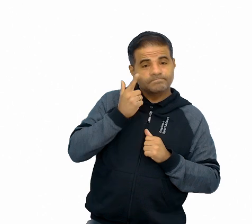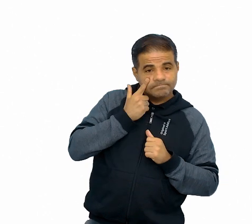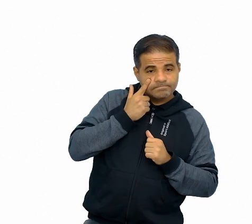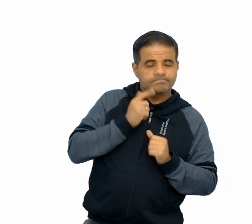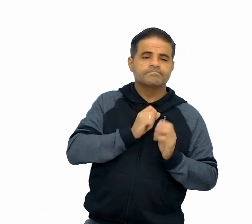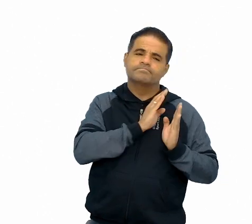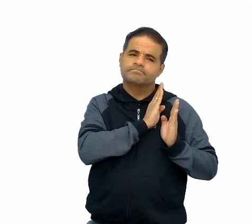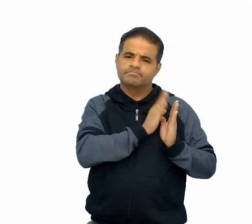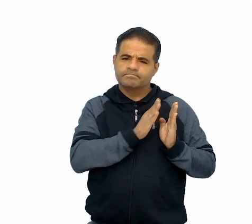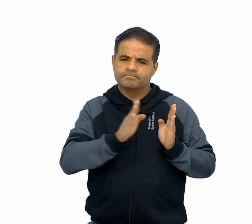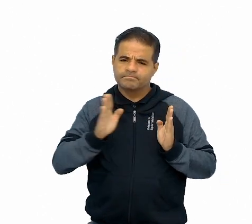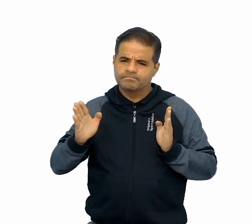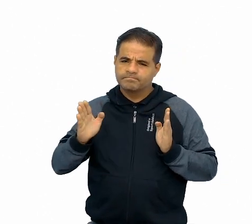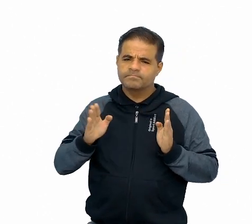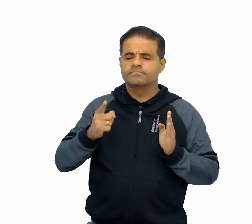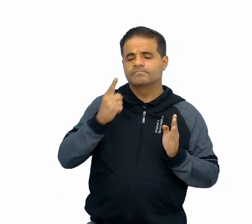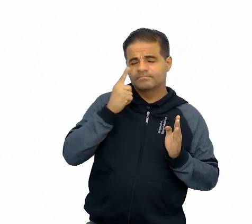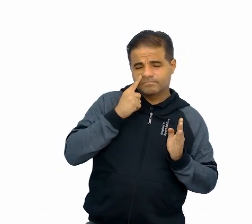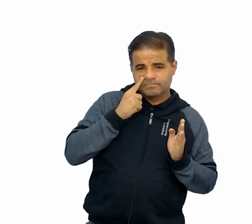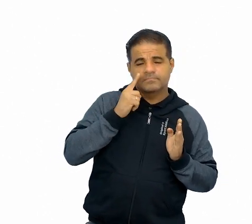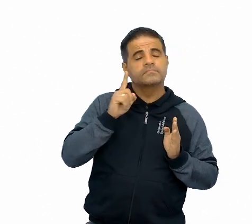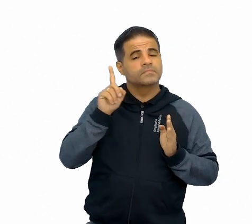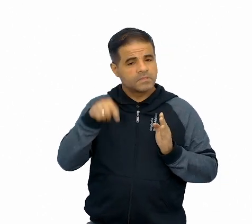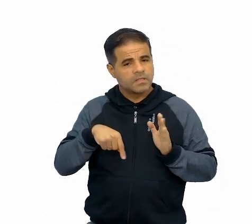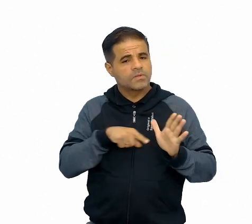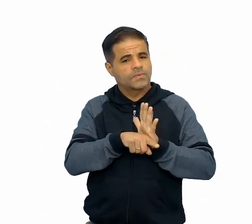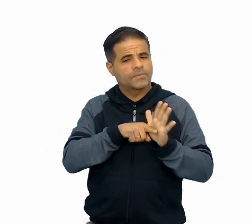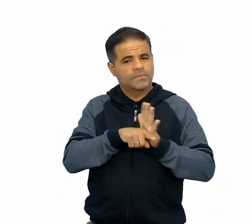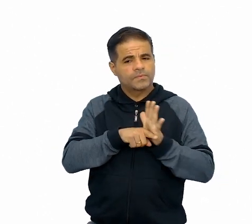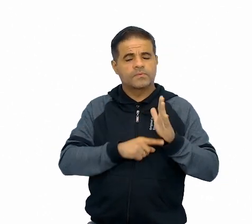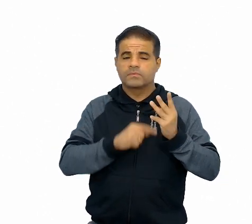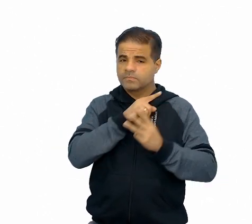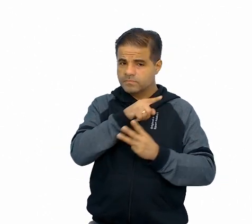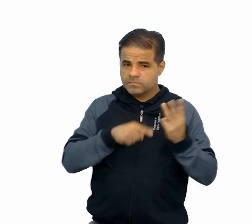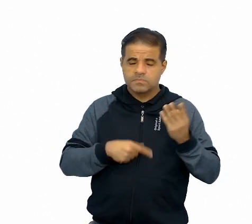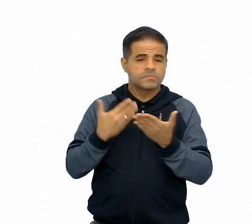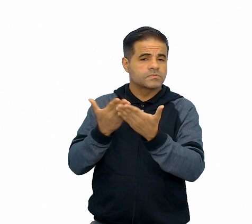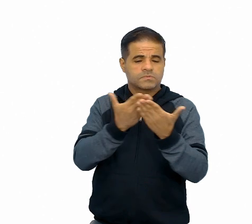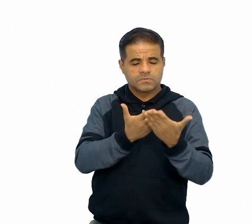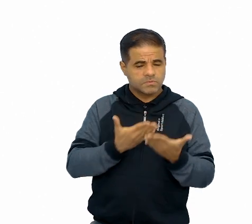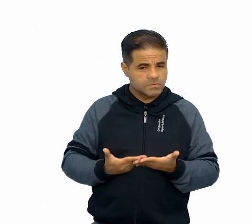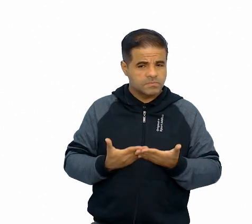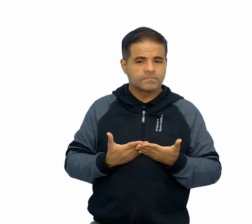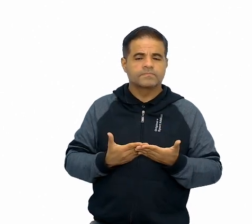a sequência como um todo, depois nós analisamos aí as 3 aulas,